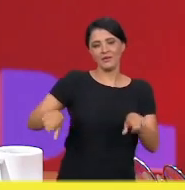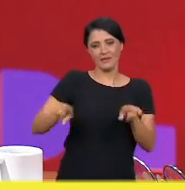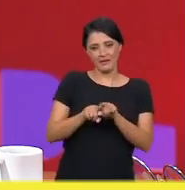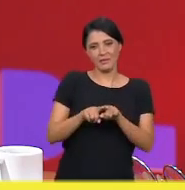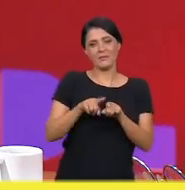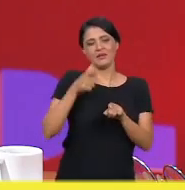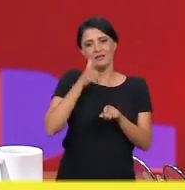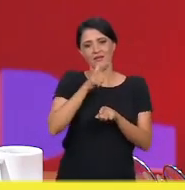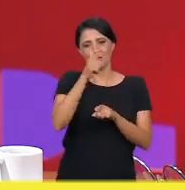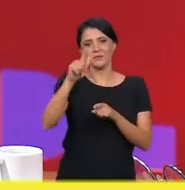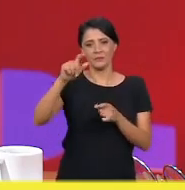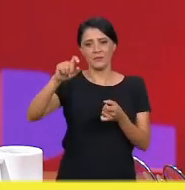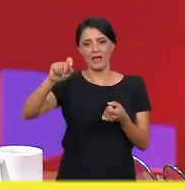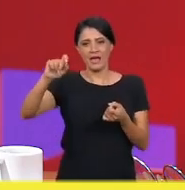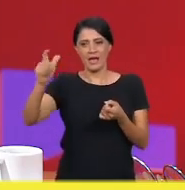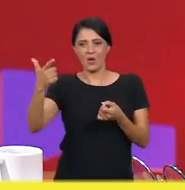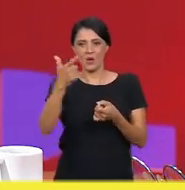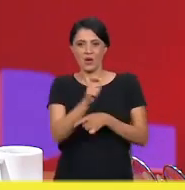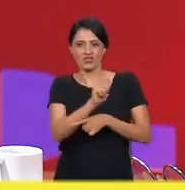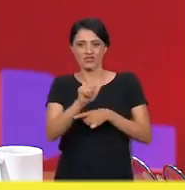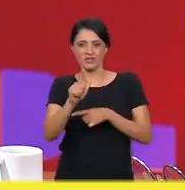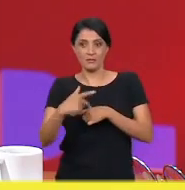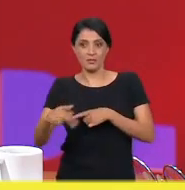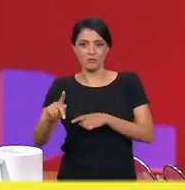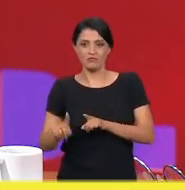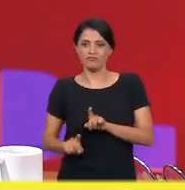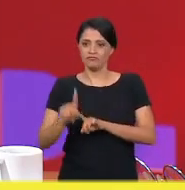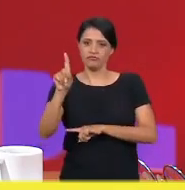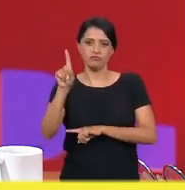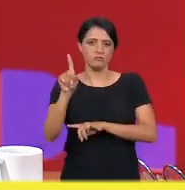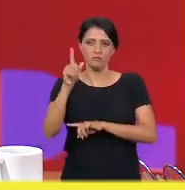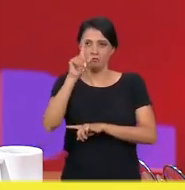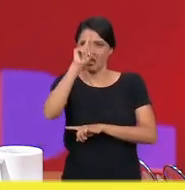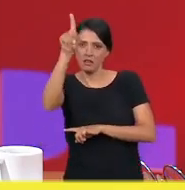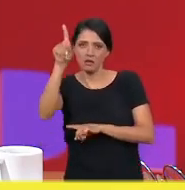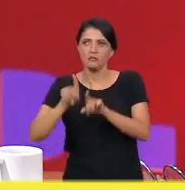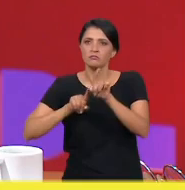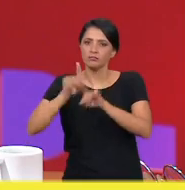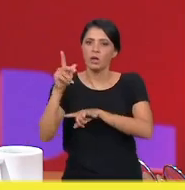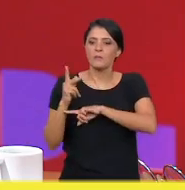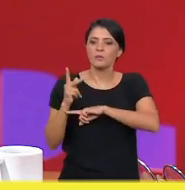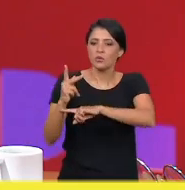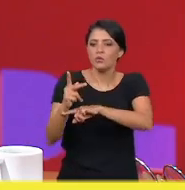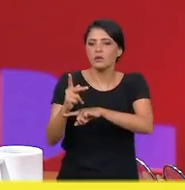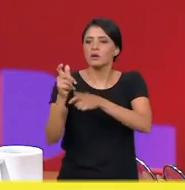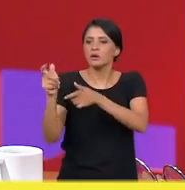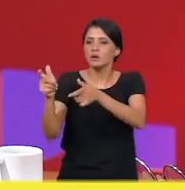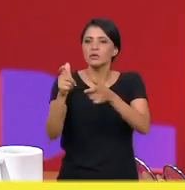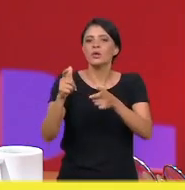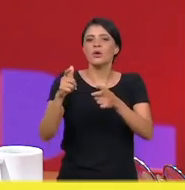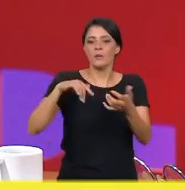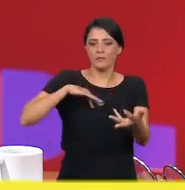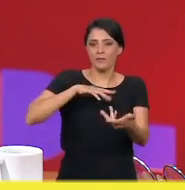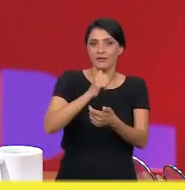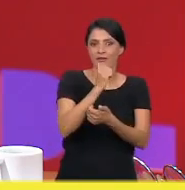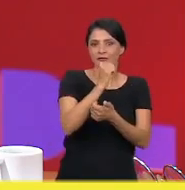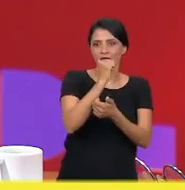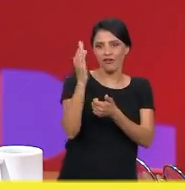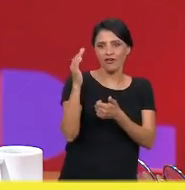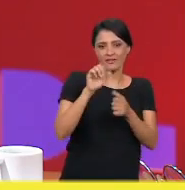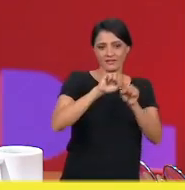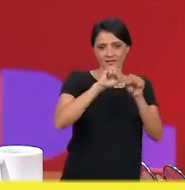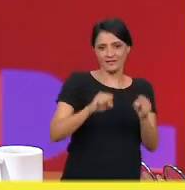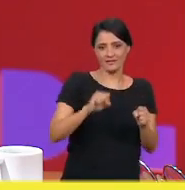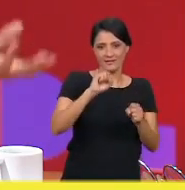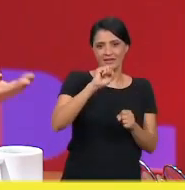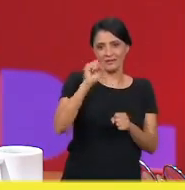as agências espaciais estão enviando sondas, estão procurando também por planetas fora do sistema solar, que estão